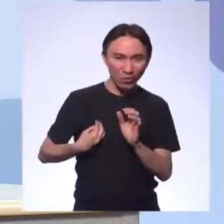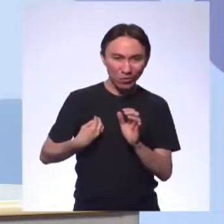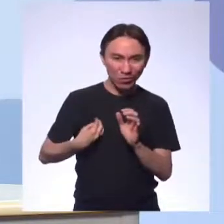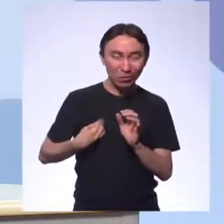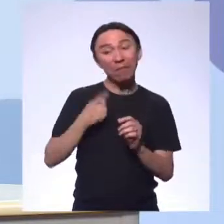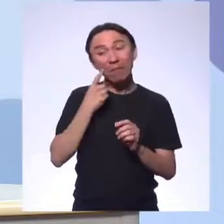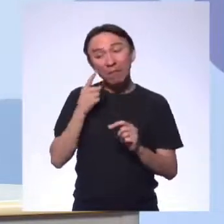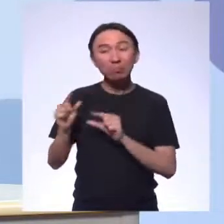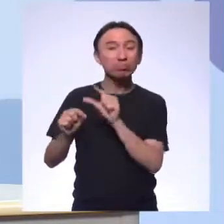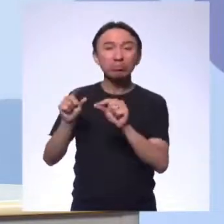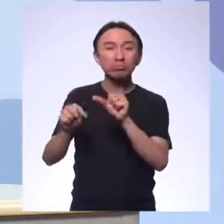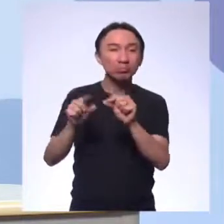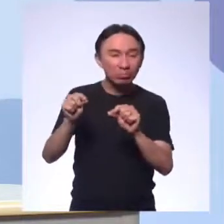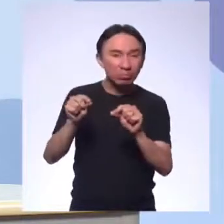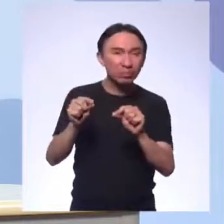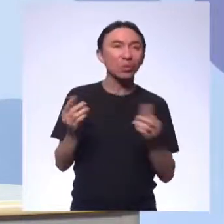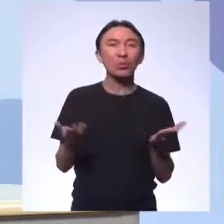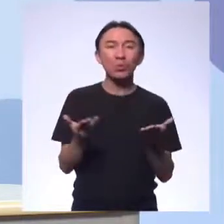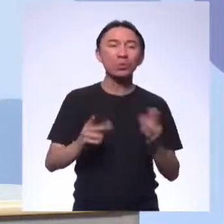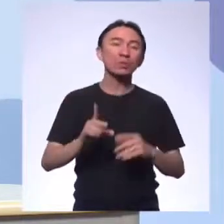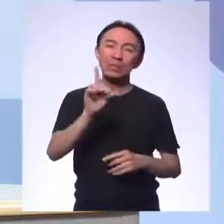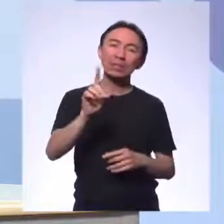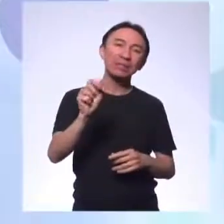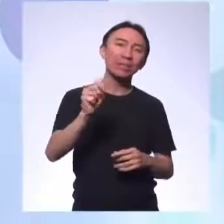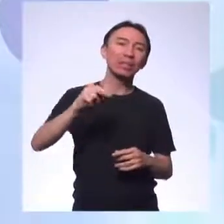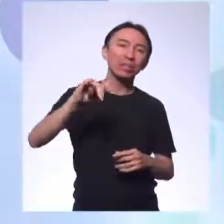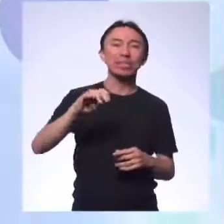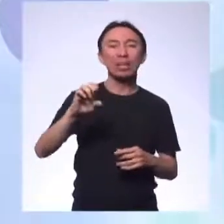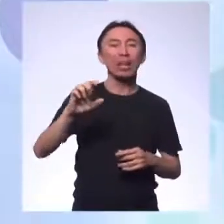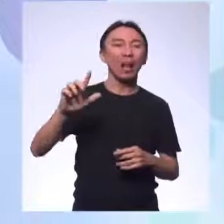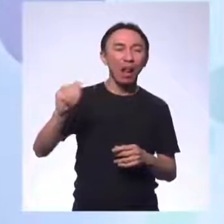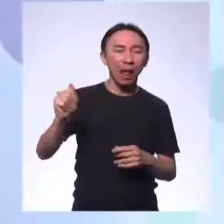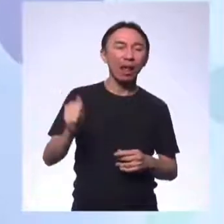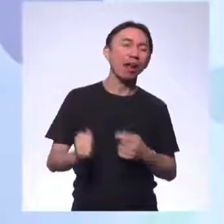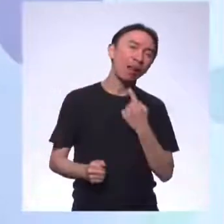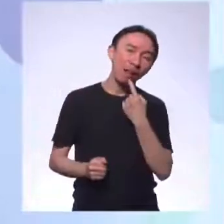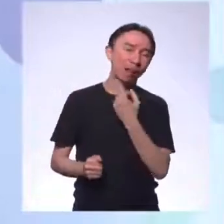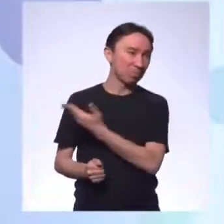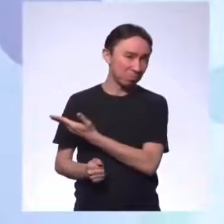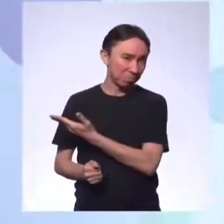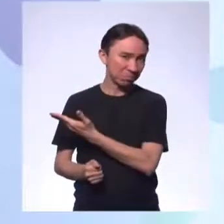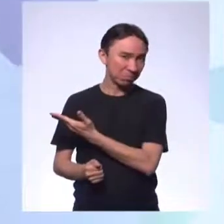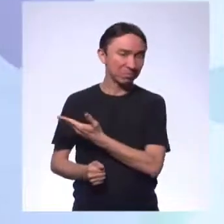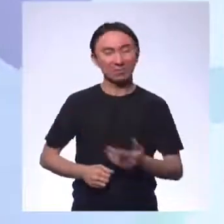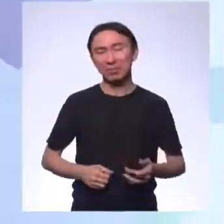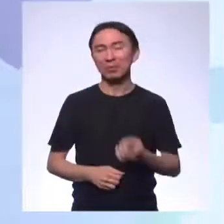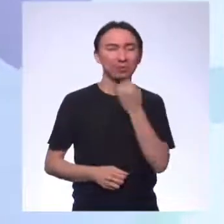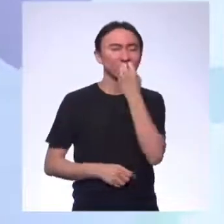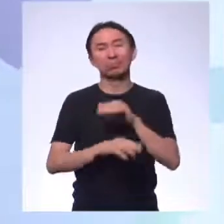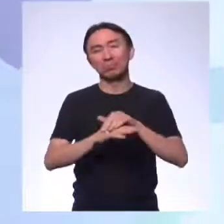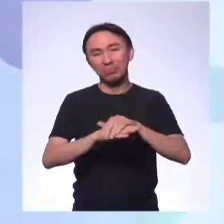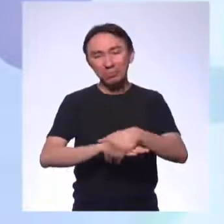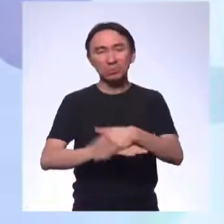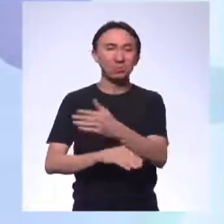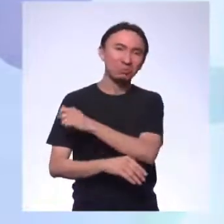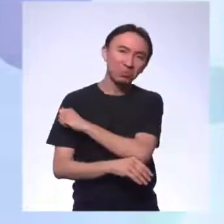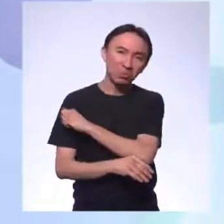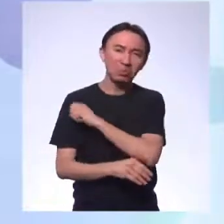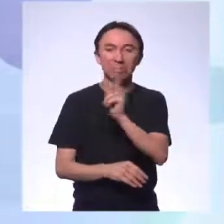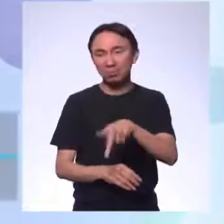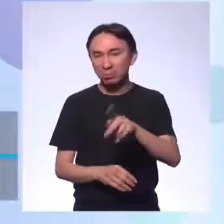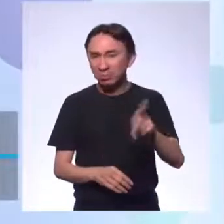o conteúdo dessa aula. Boa noite, Dani, tudo bem? Boa noite, Simone. Boa noite, estudantes. Boa noite, professores que nos acompanham